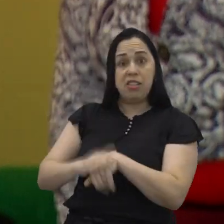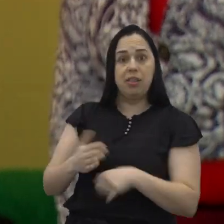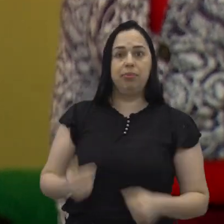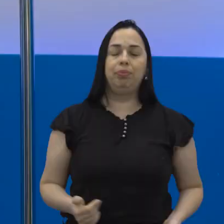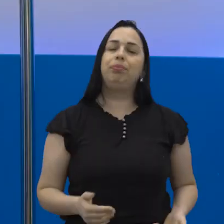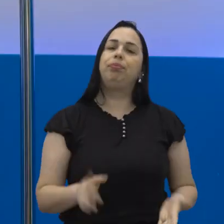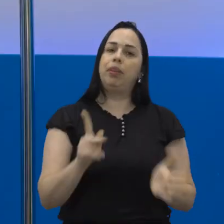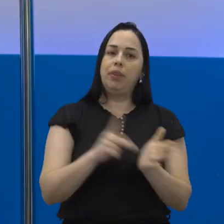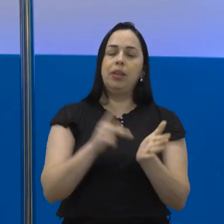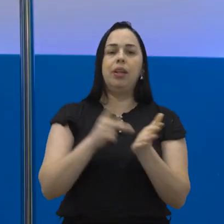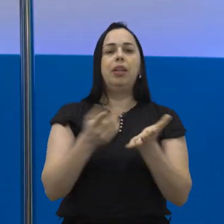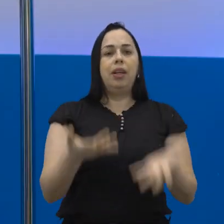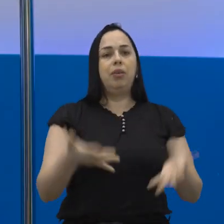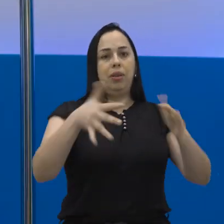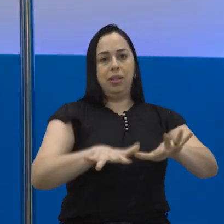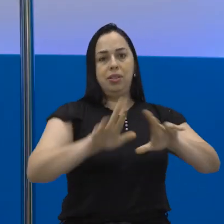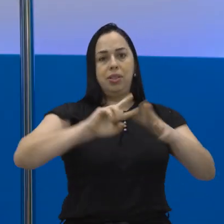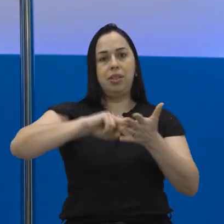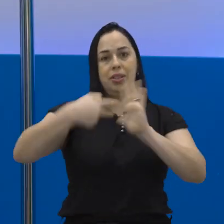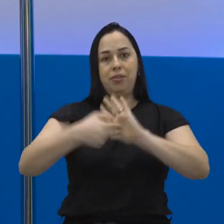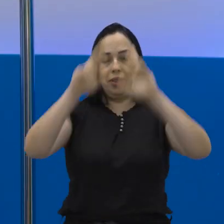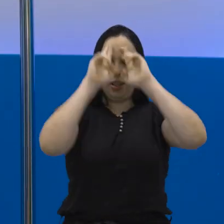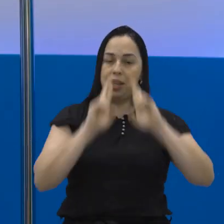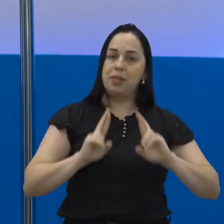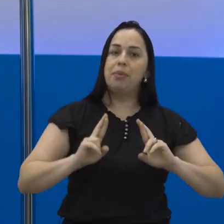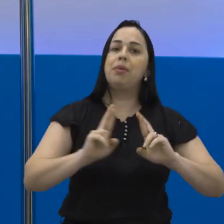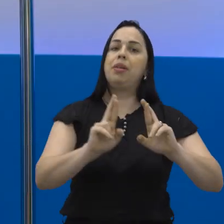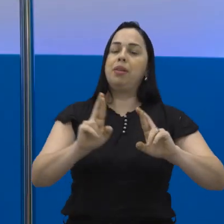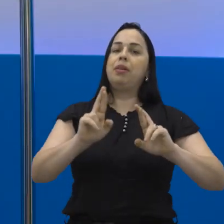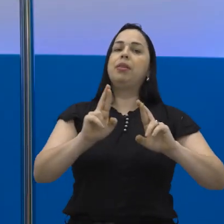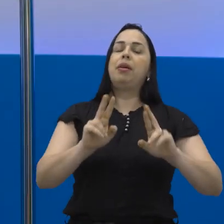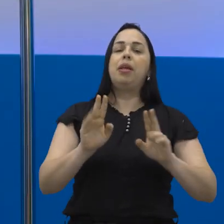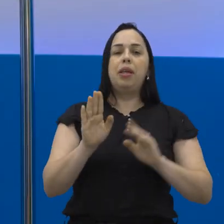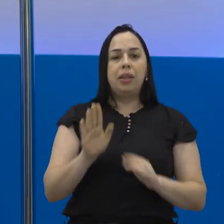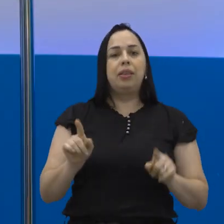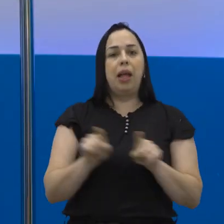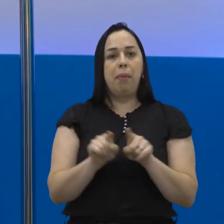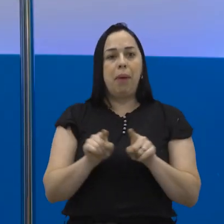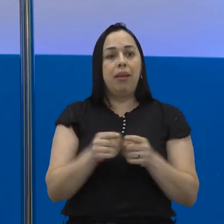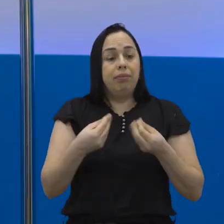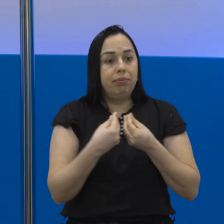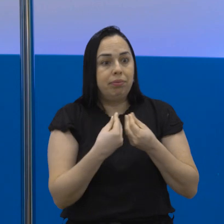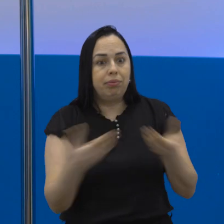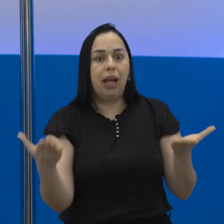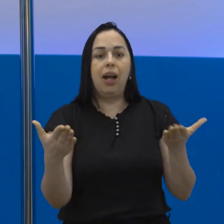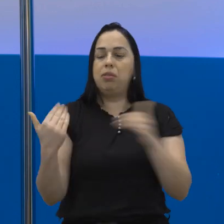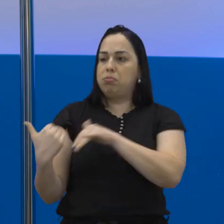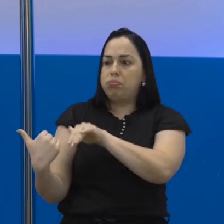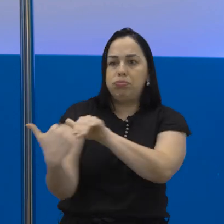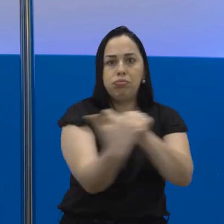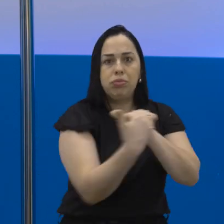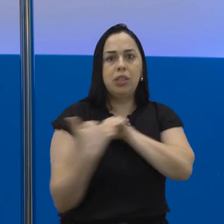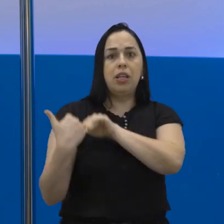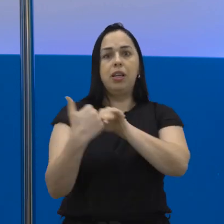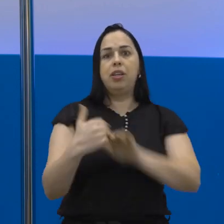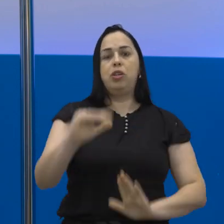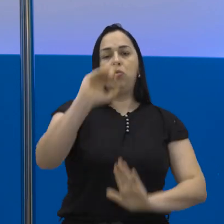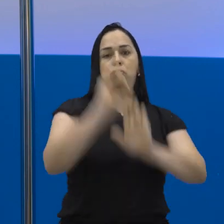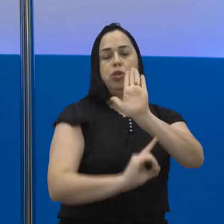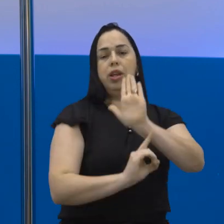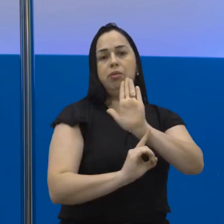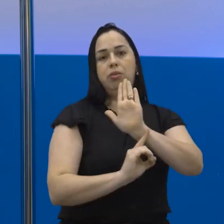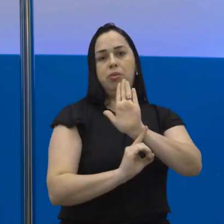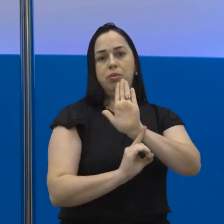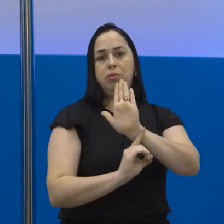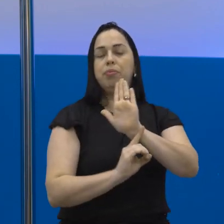fazer. É isso, a inclusão significa respeitar as diferenças, promover principalmente condições de igualdade